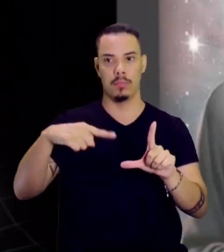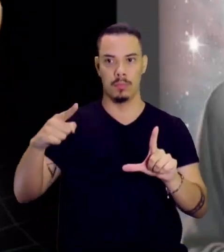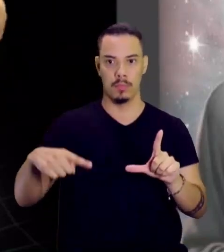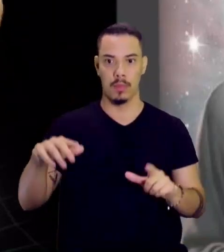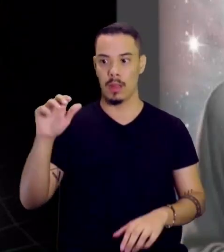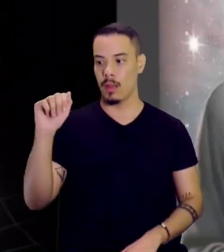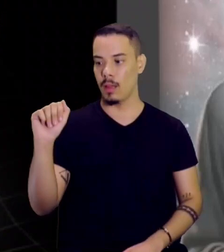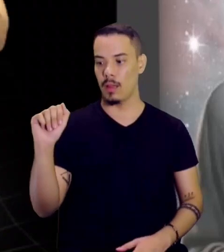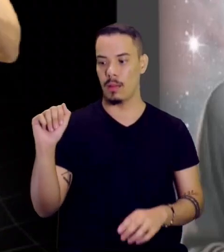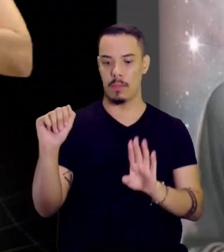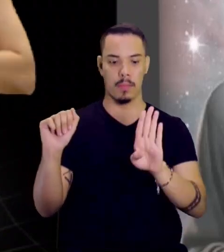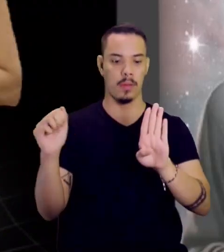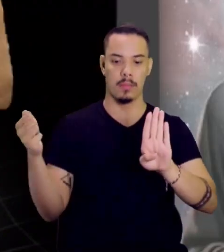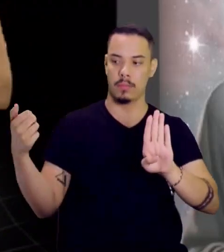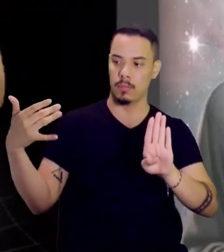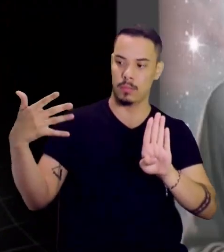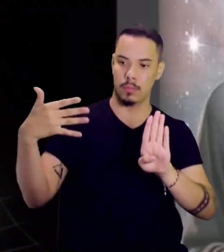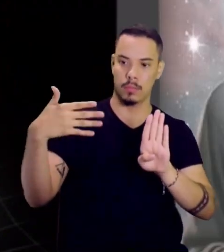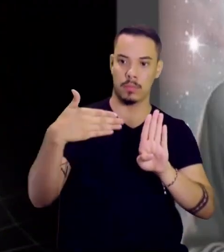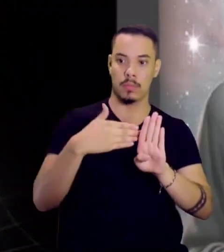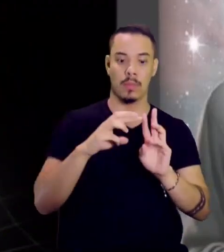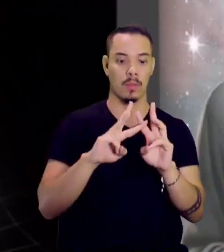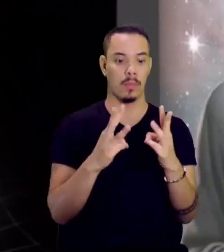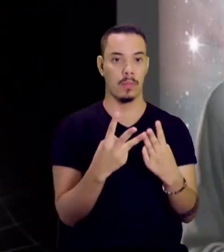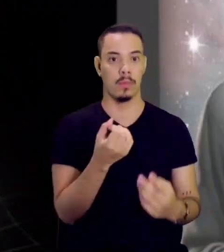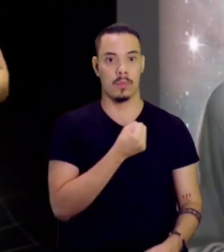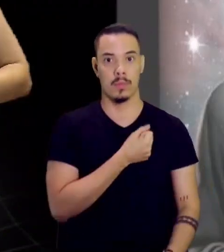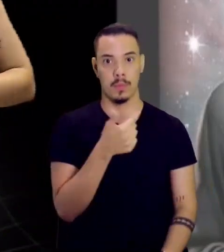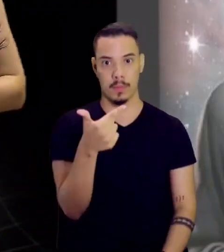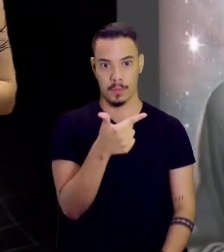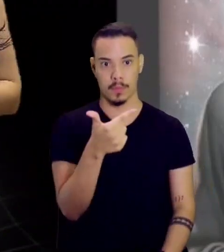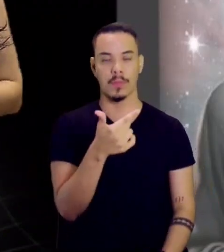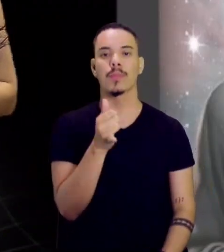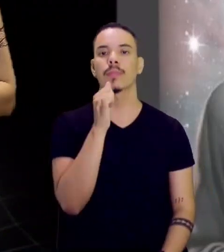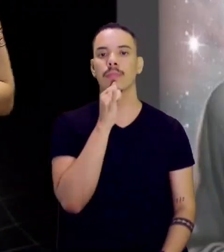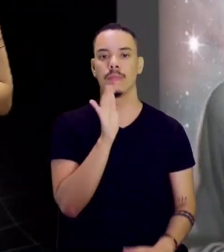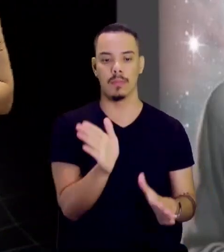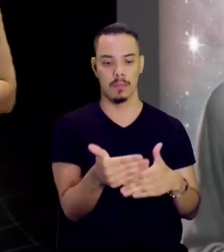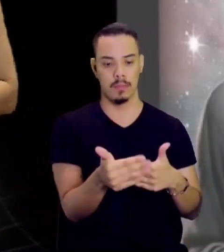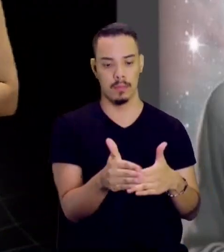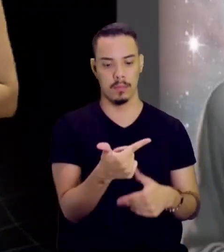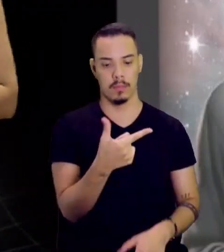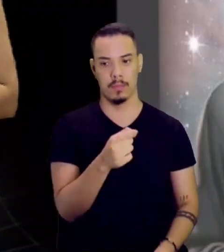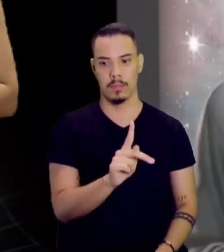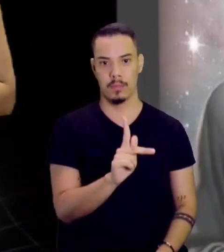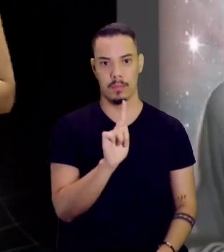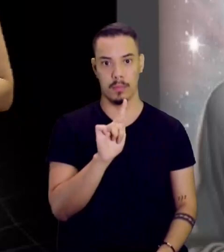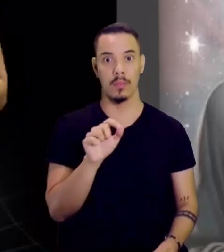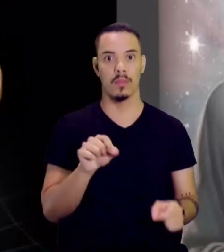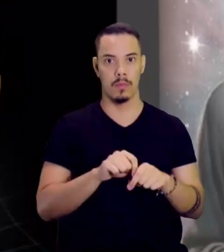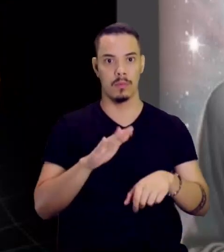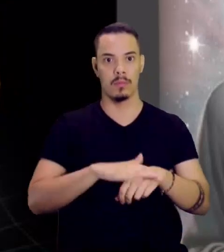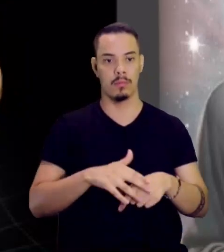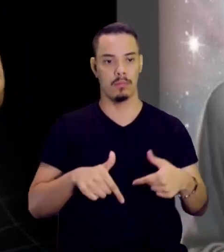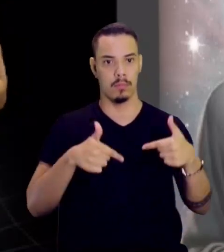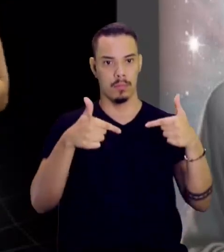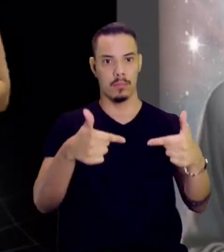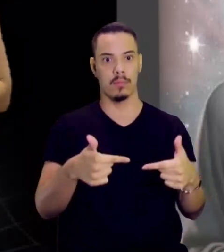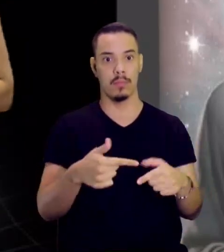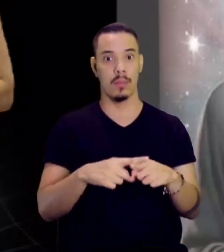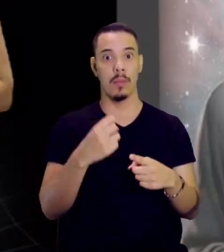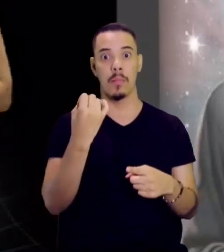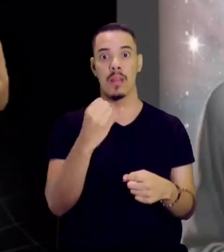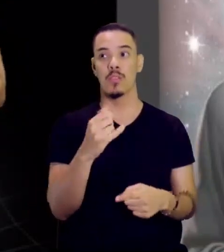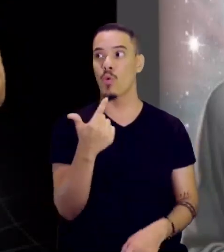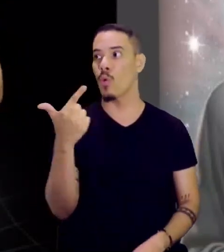em B quando ele tiver com a massa de 2. Porque se você empurra aqui uma caixa de 20 kg, você faz uma força. Mas será que se eu colocar